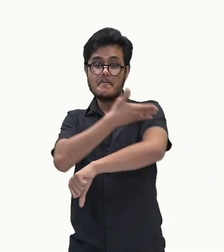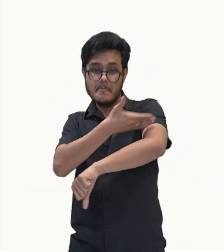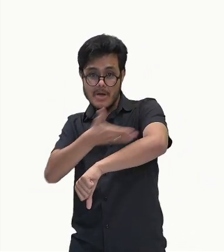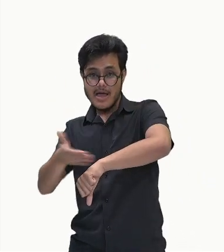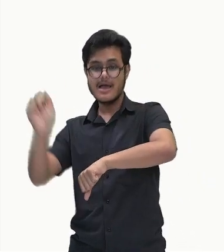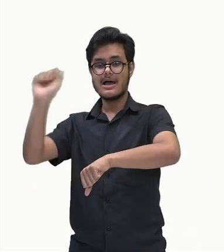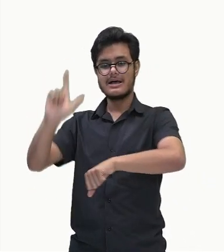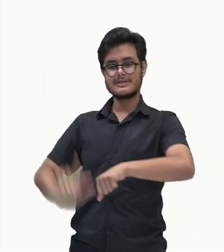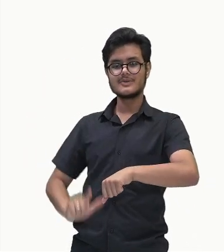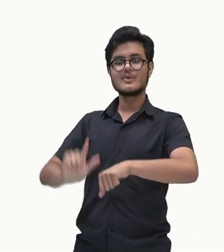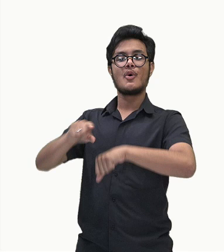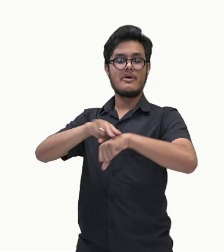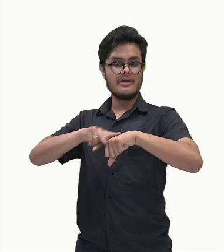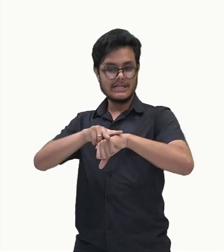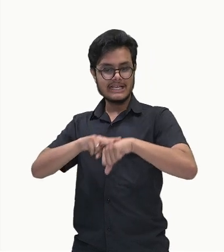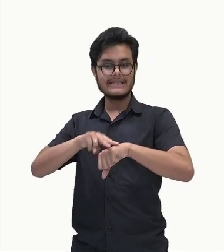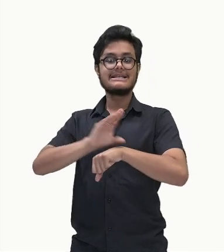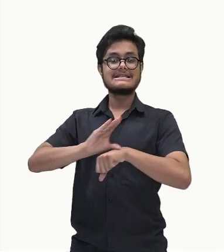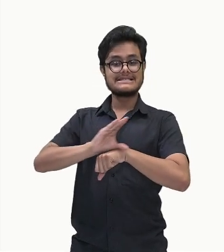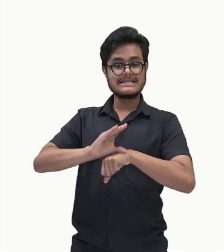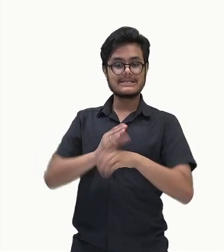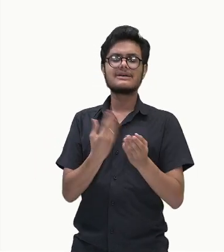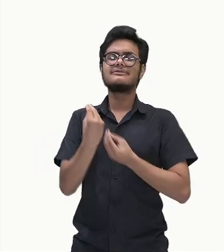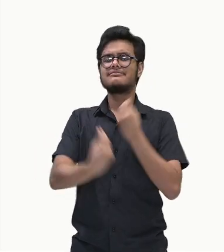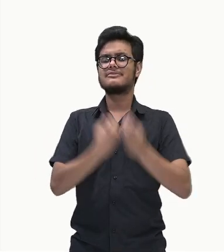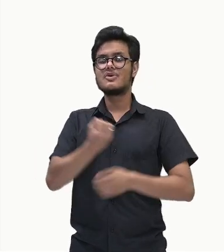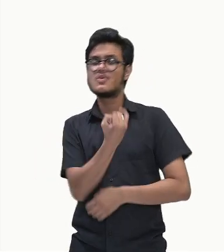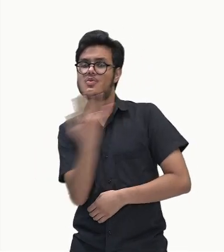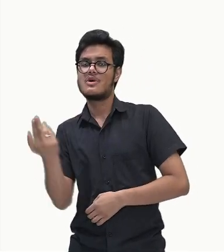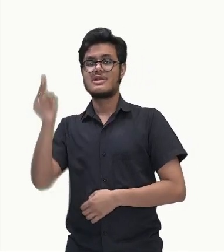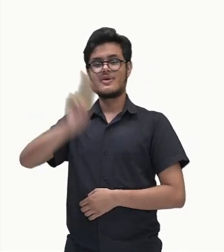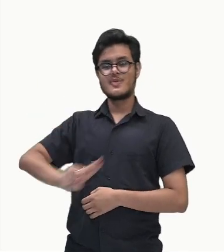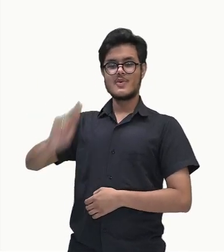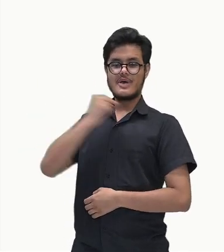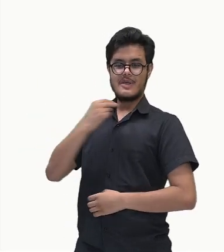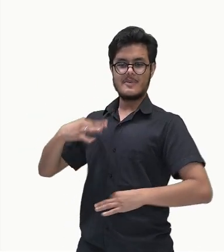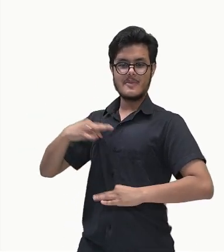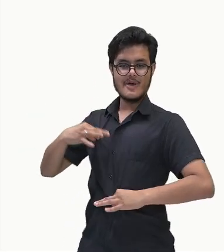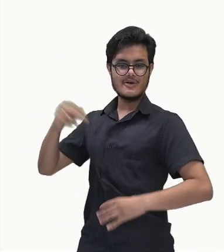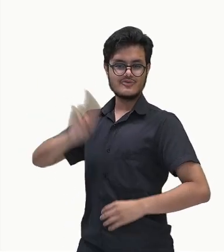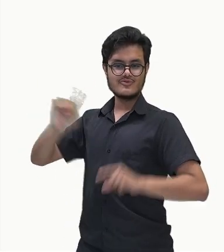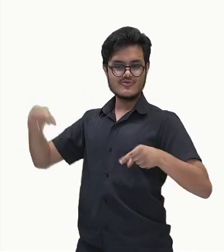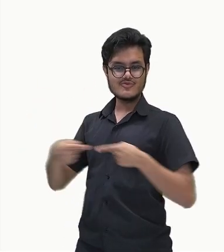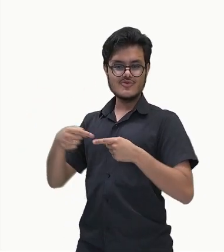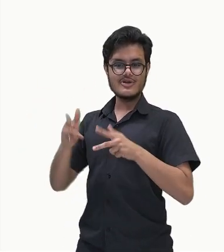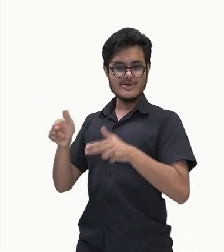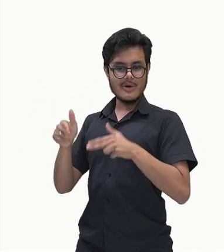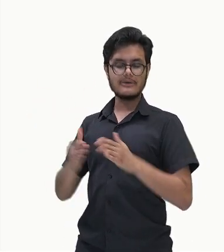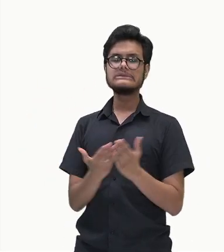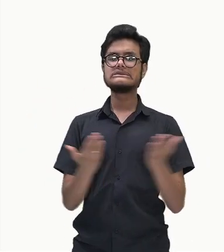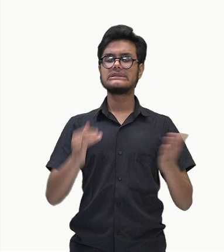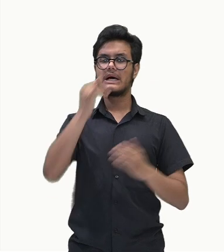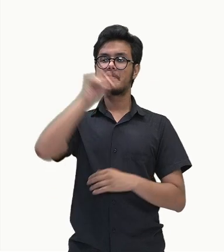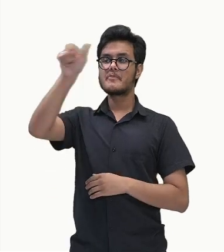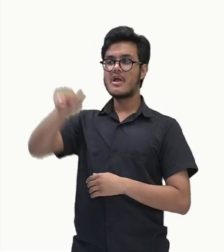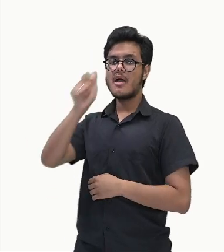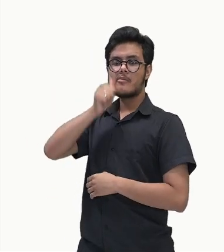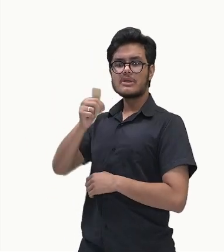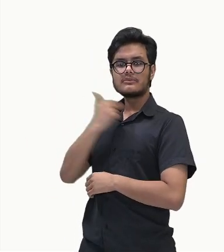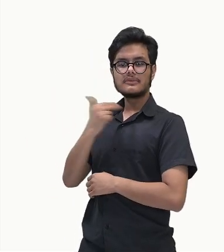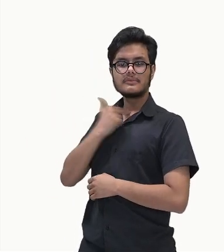quantas maneiras Rebeca pode se vestir sem usar blusa e saia da mesma cor então o que que a Rebeca Não pode